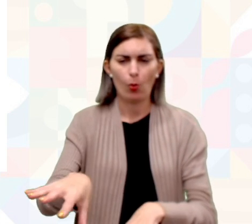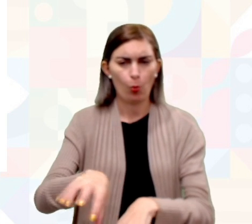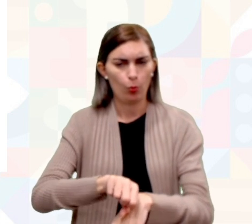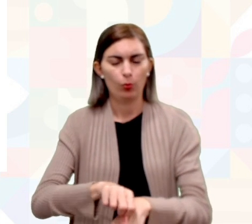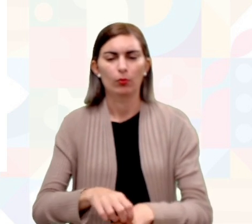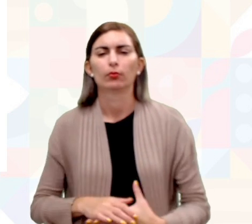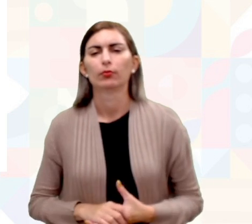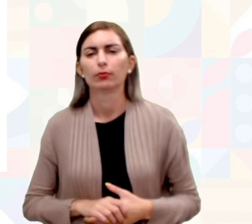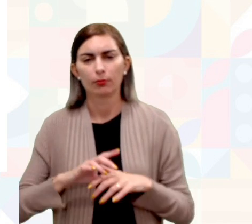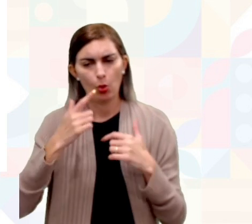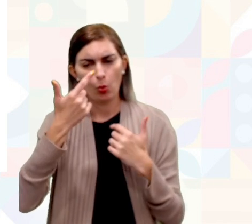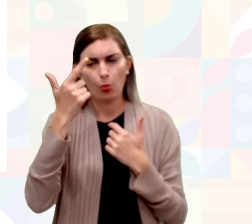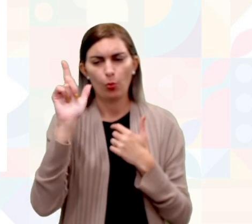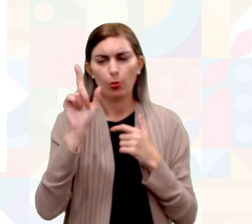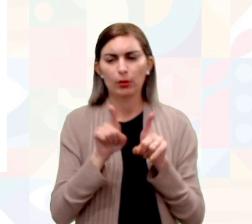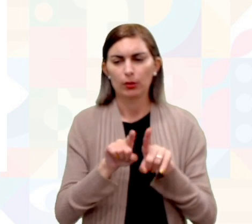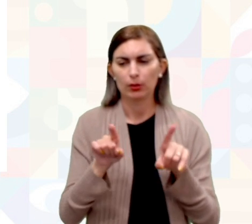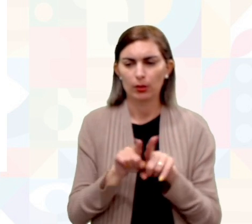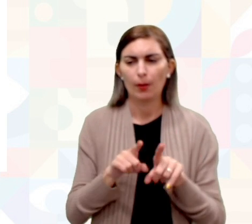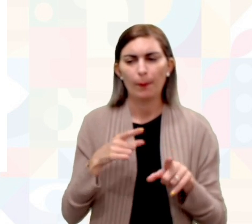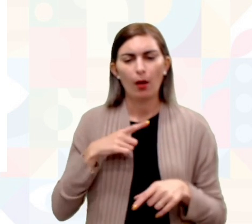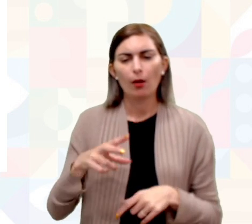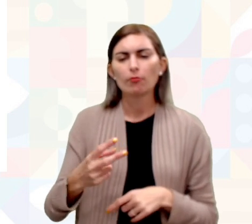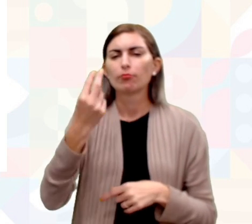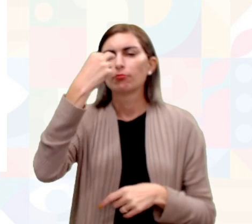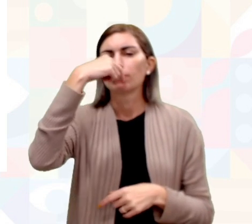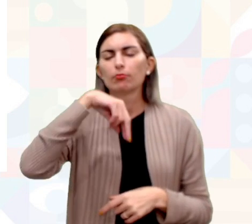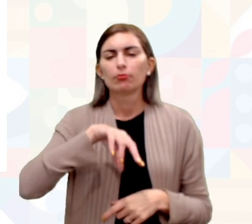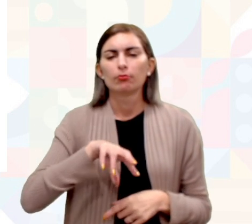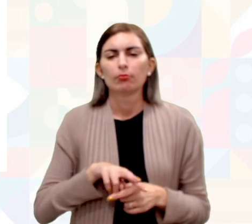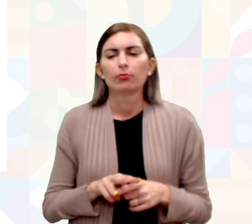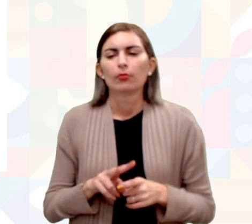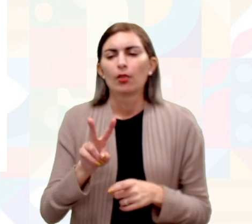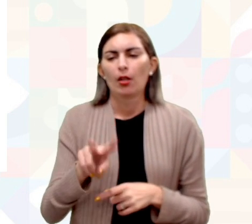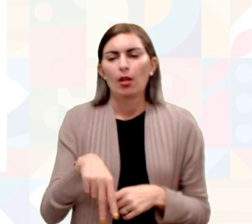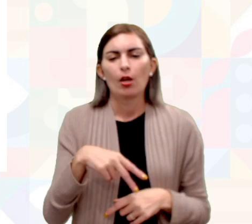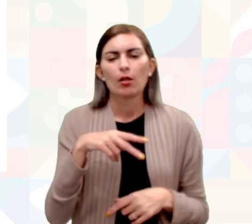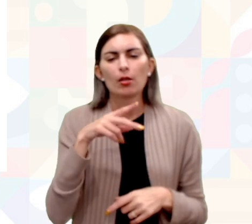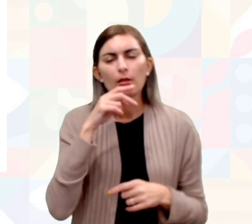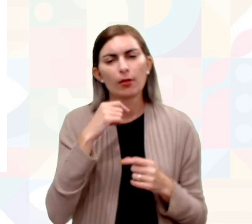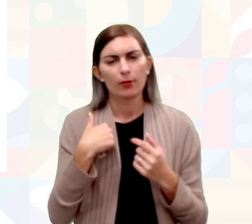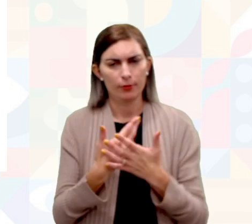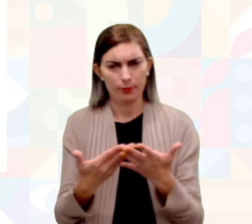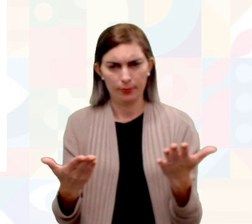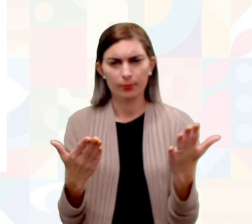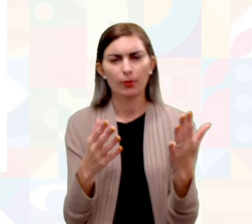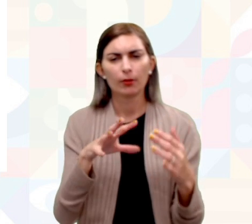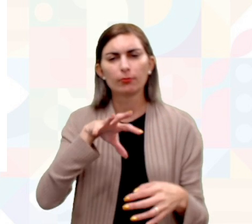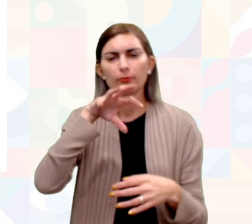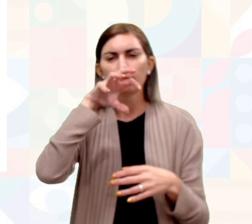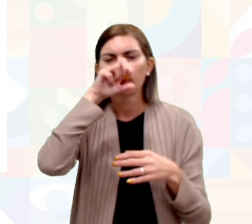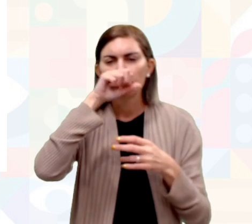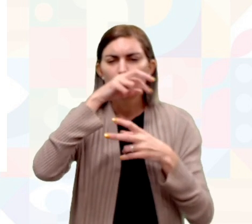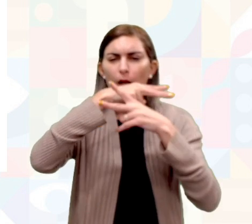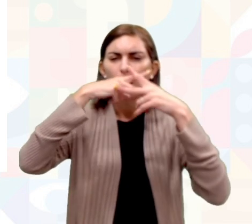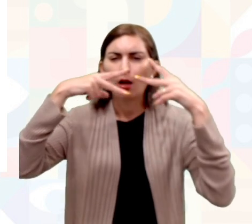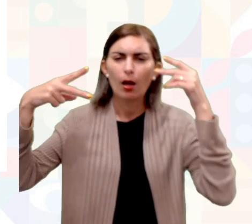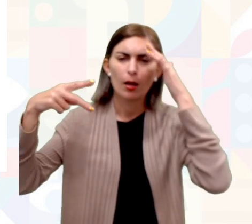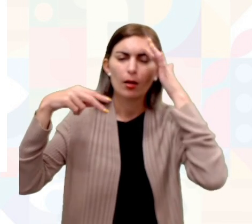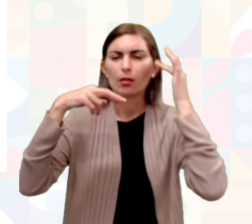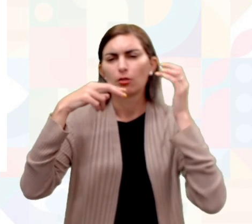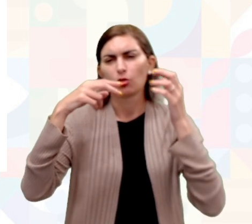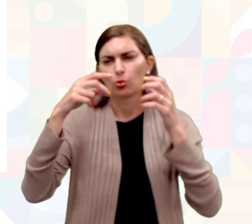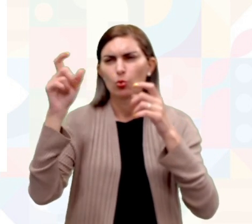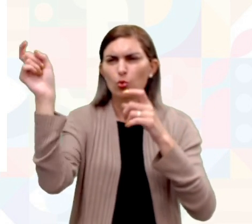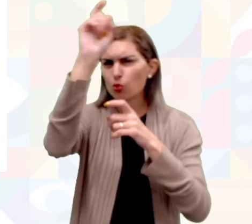Uma outra via de exposição é inalatória, né? Eficientemente para a absorção de gases, vapores,